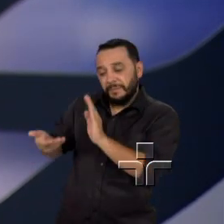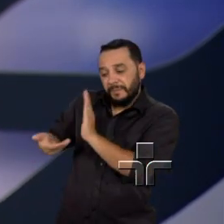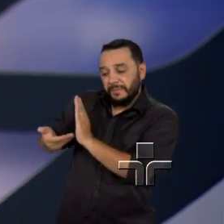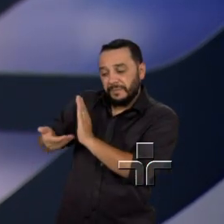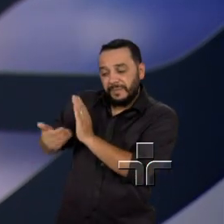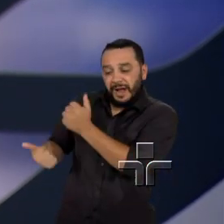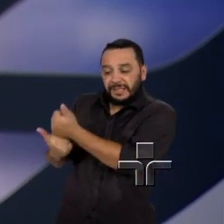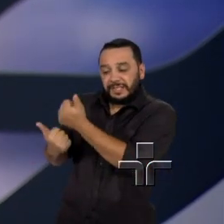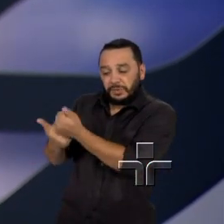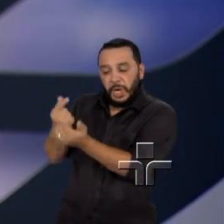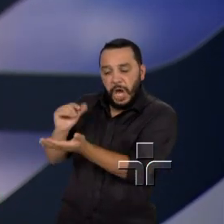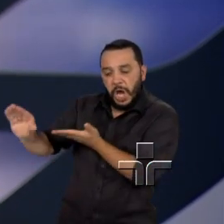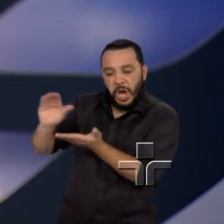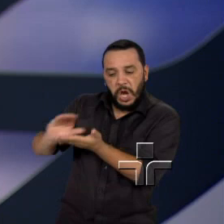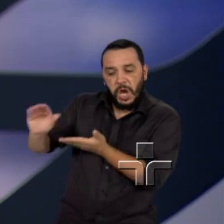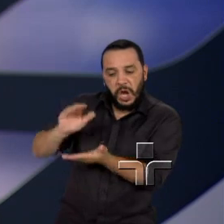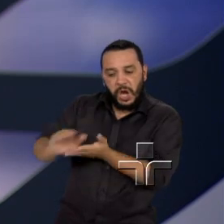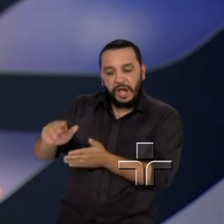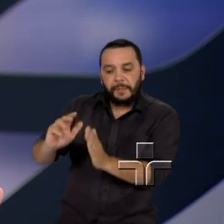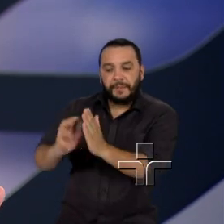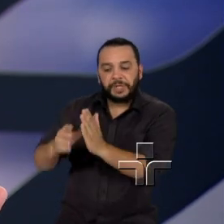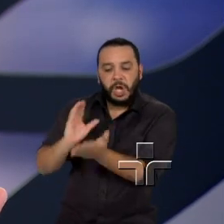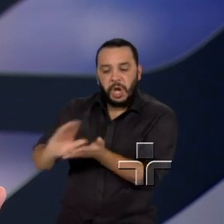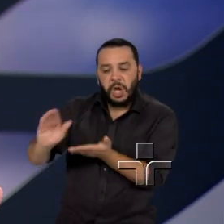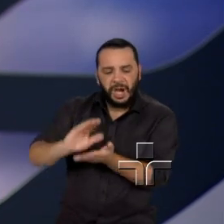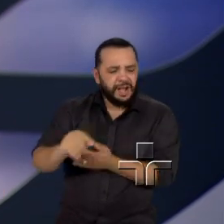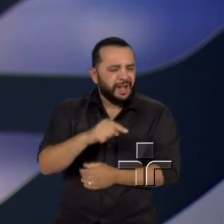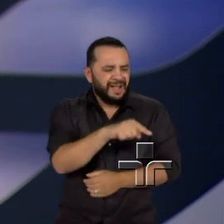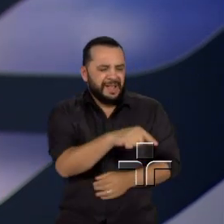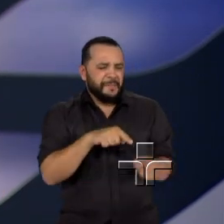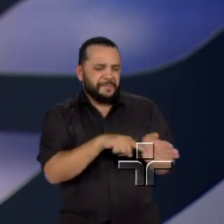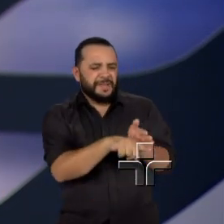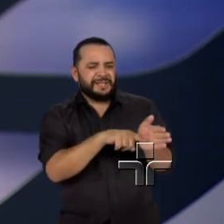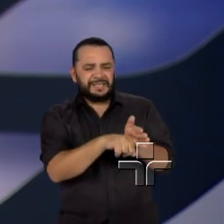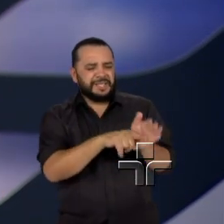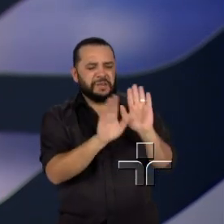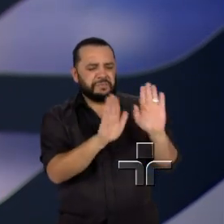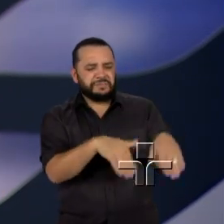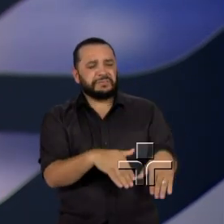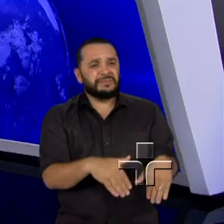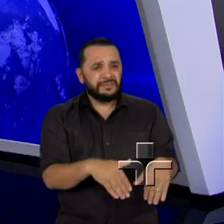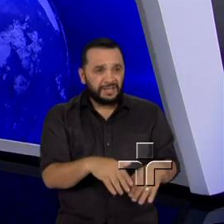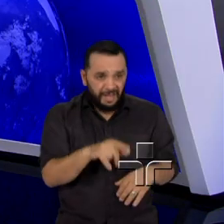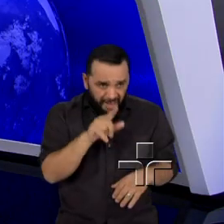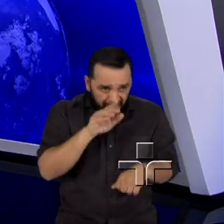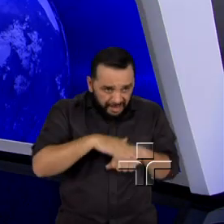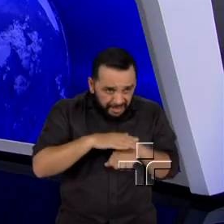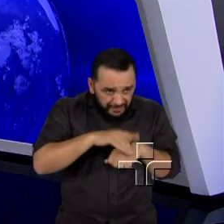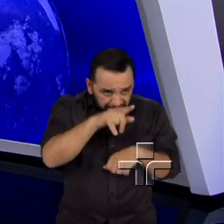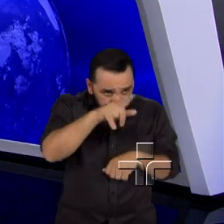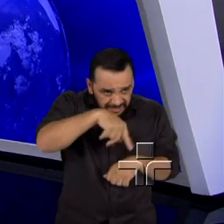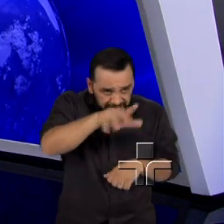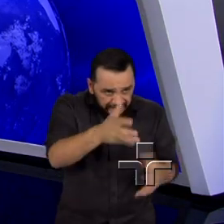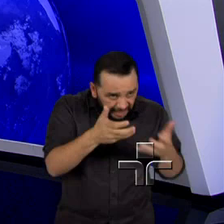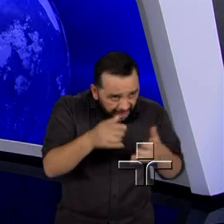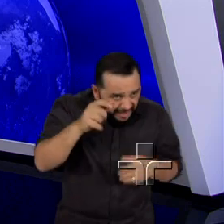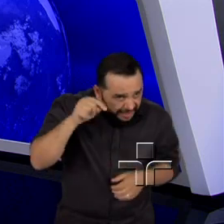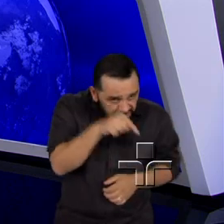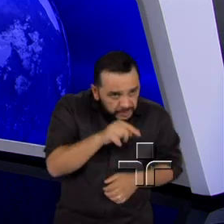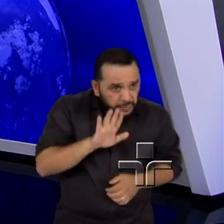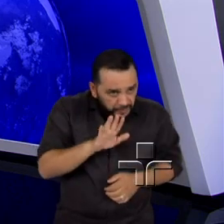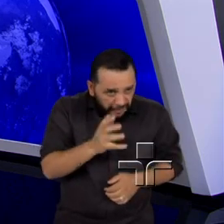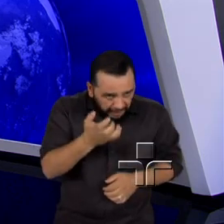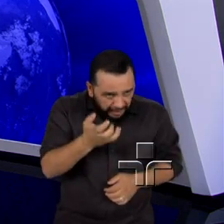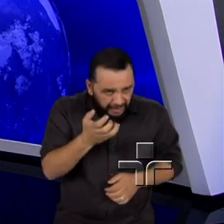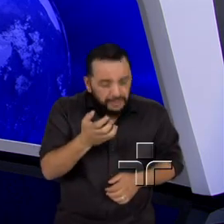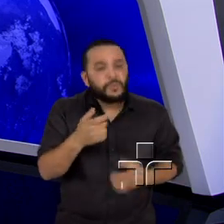em pesquisa. Agora, a gente, enquanto sociedade, precisamos discutir isso. São essas as escolhas que nós queremos? Como mudar isso? isso, né? Então, são duas questões